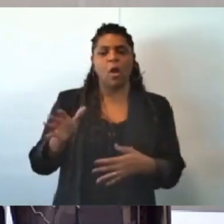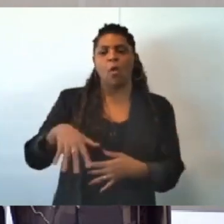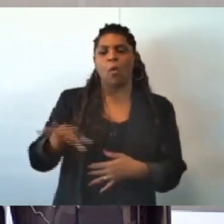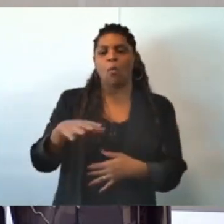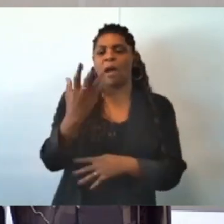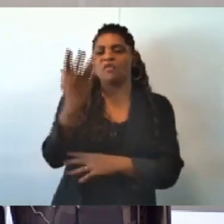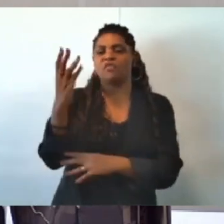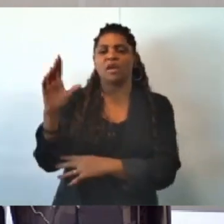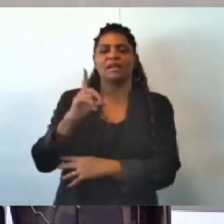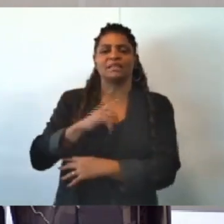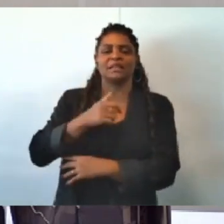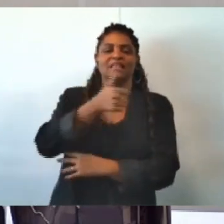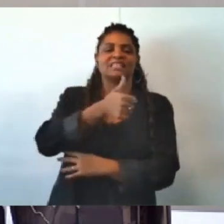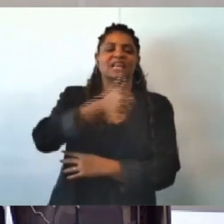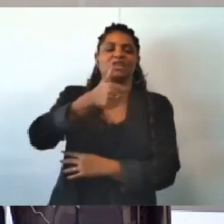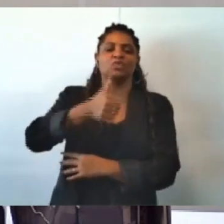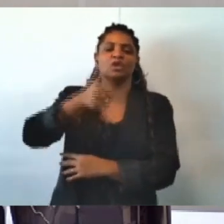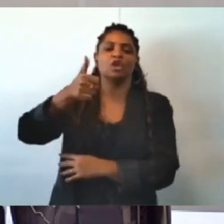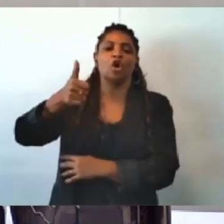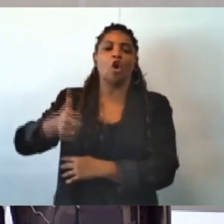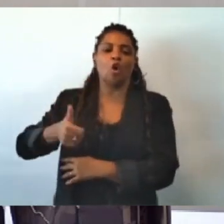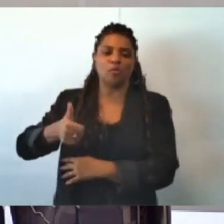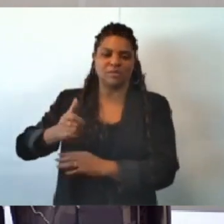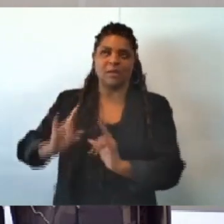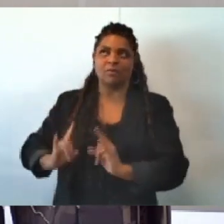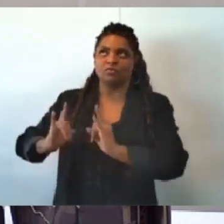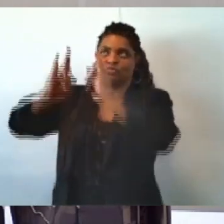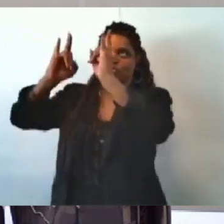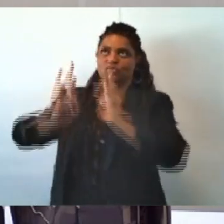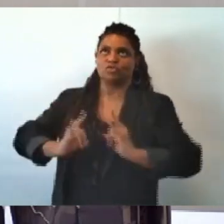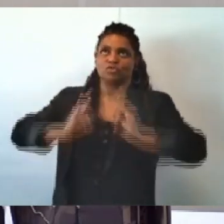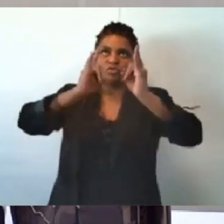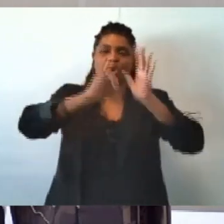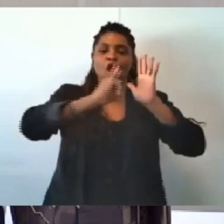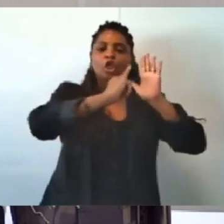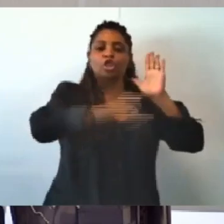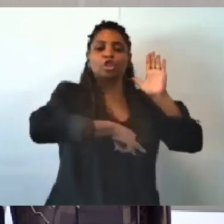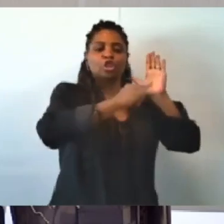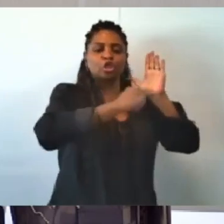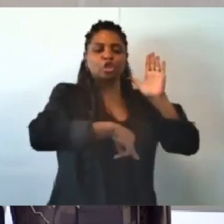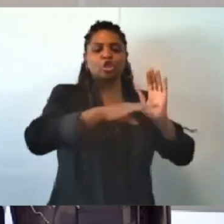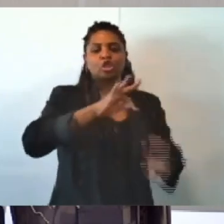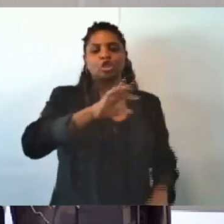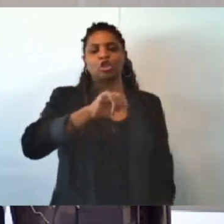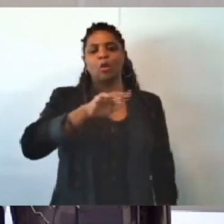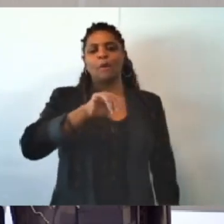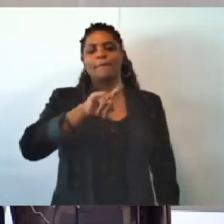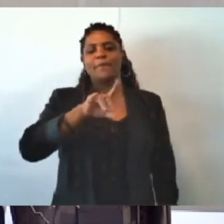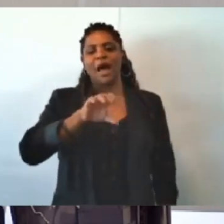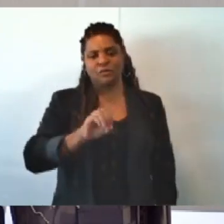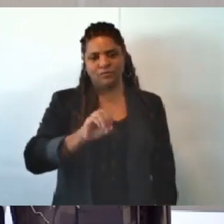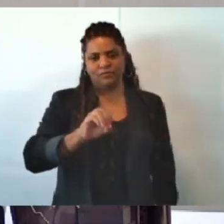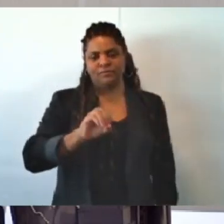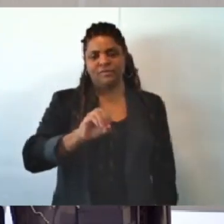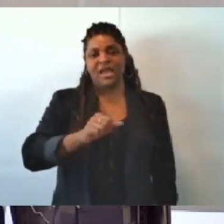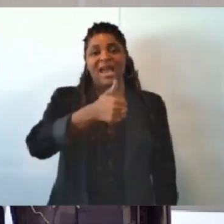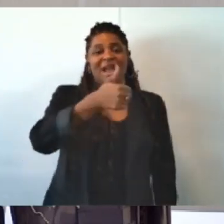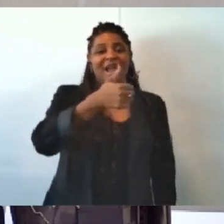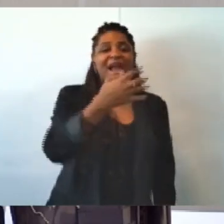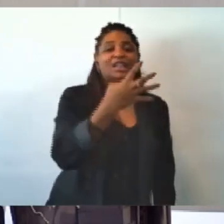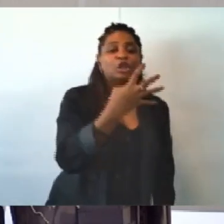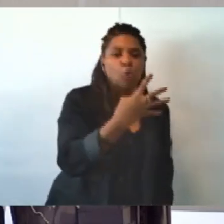imóveis tombados e 14 só na Avenida Assis Chateaubriand. principalmente